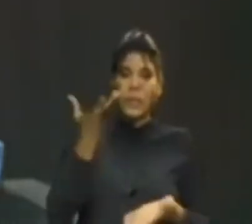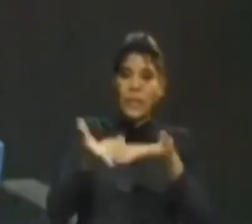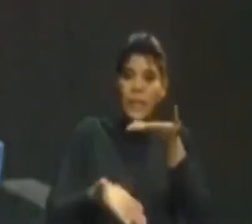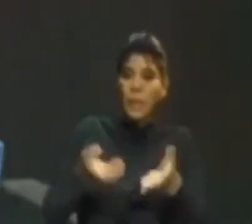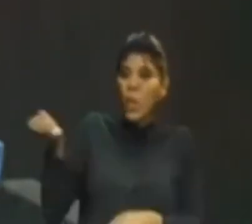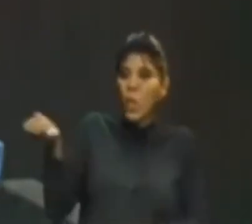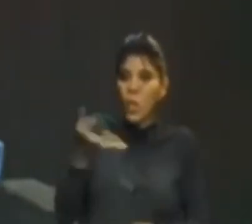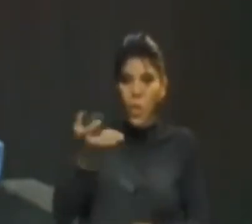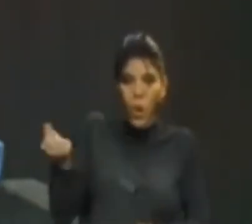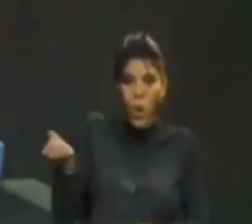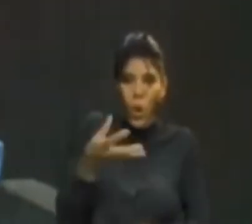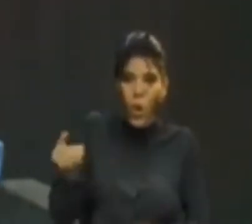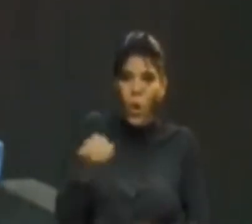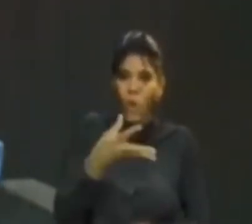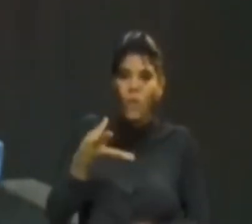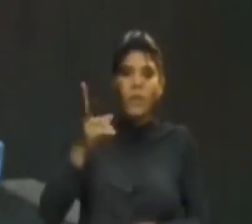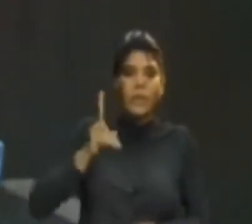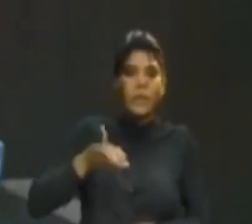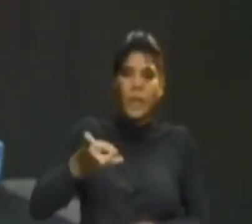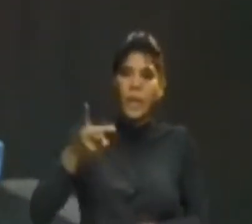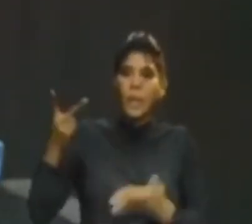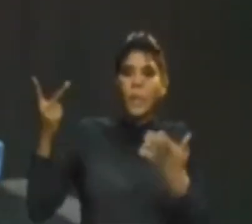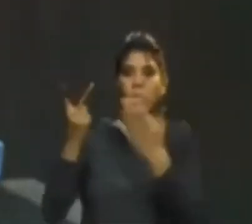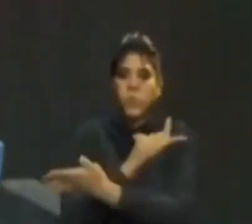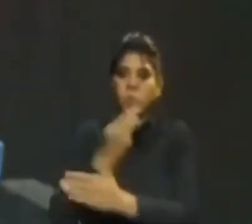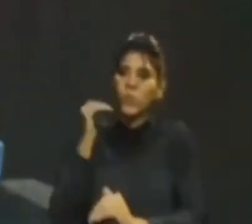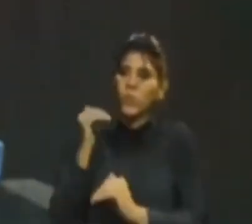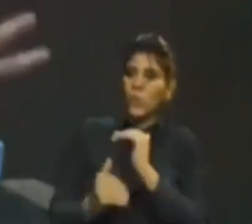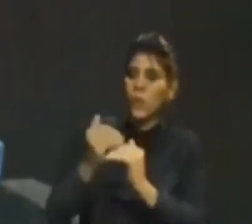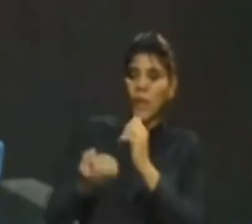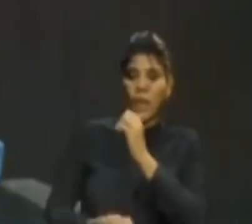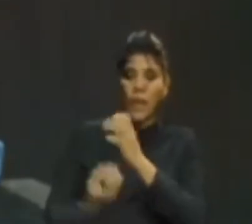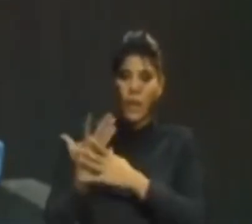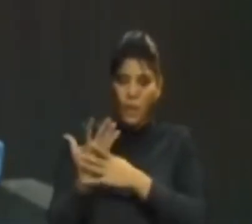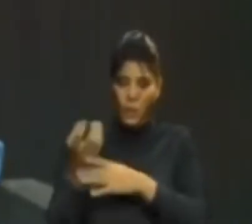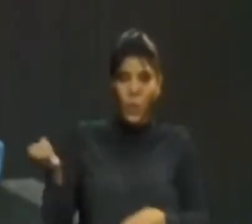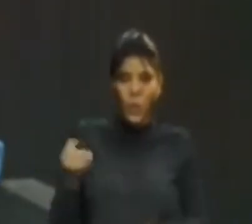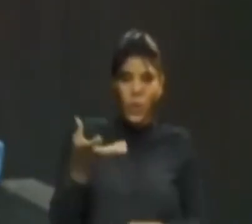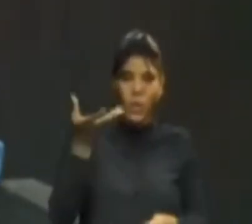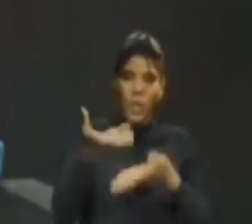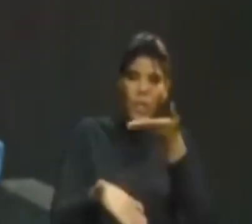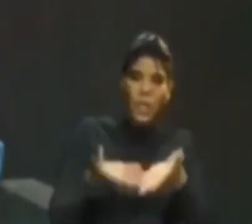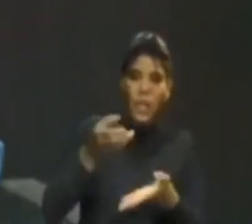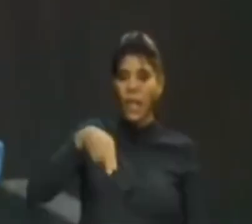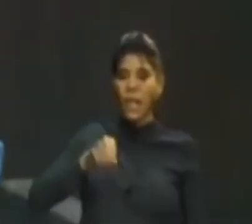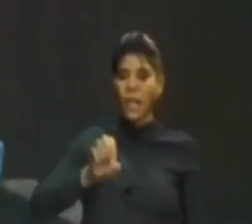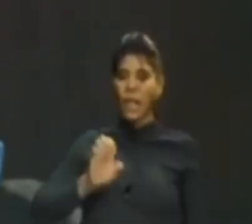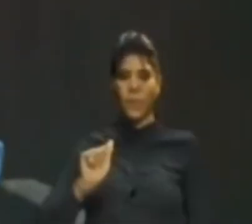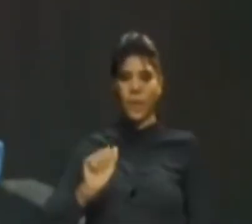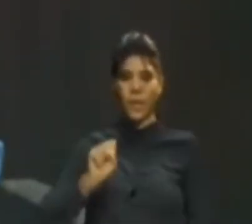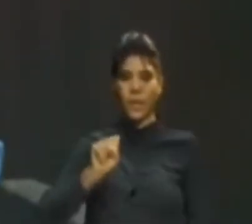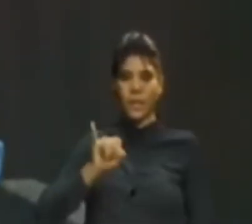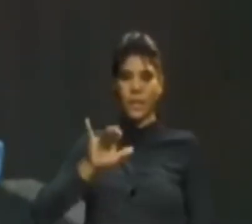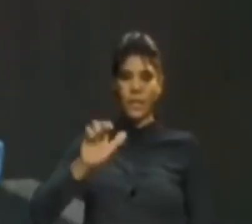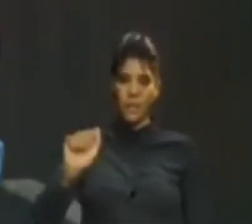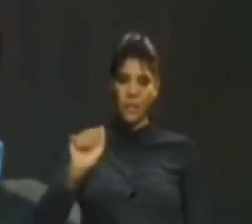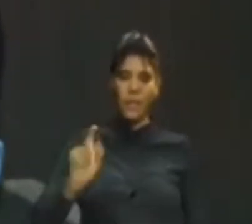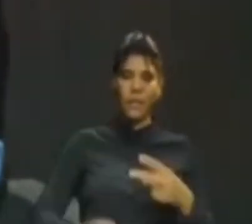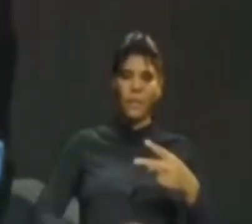que estão obviamente né sendo desenvolvidos para tratamento de neoplasias tratamento de